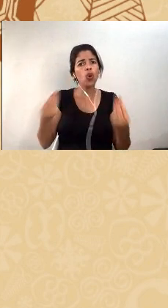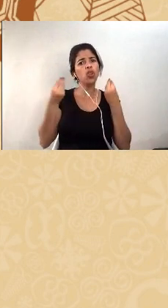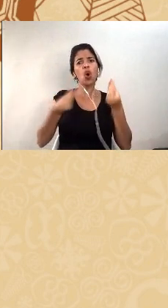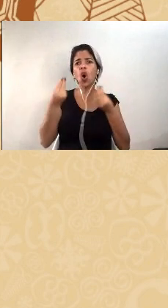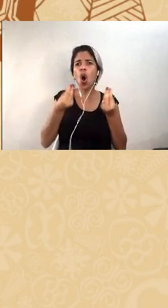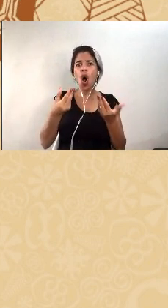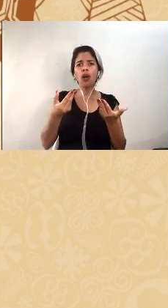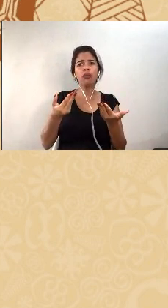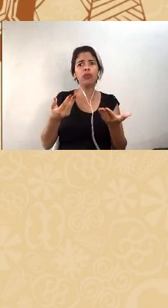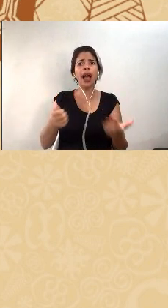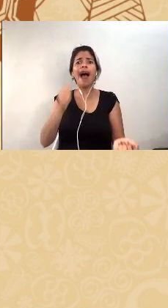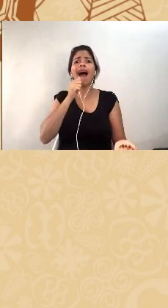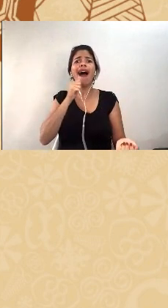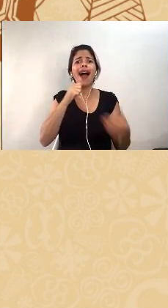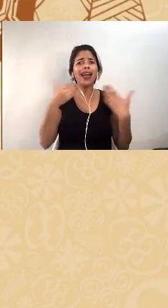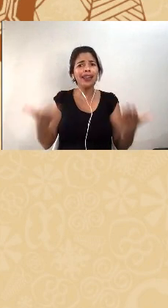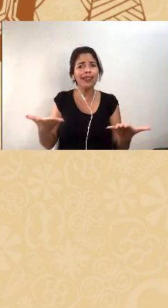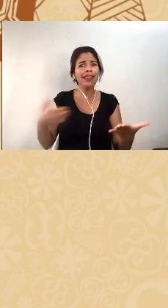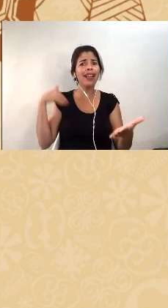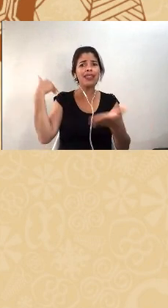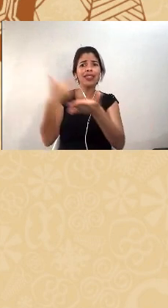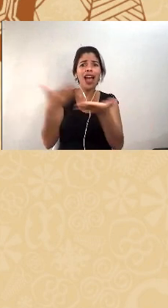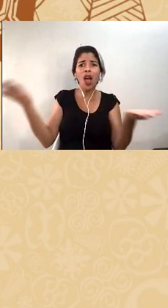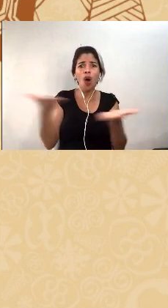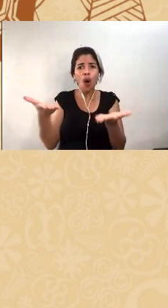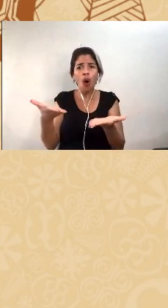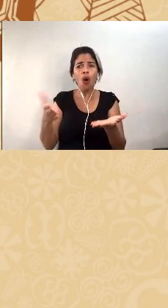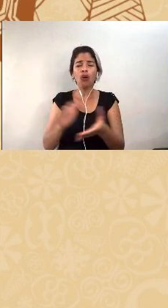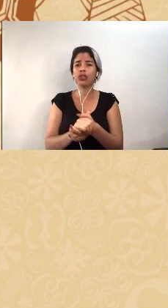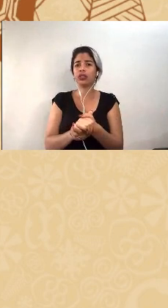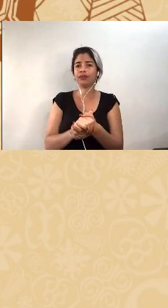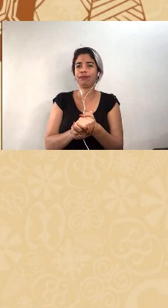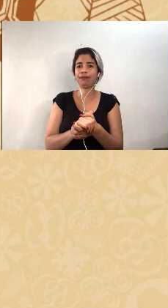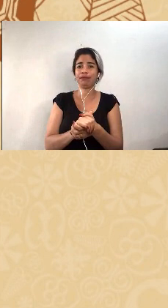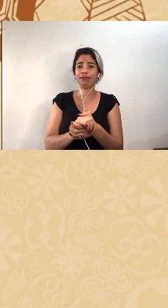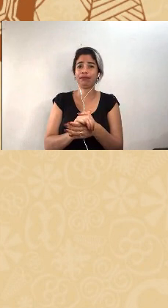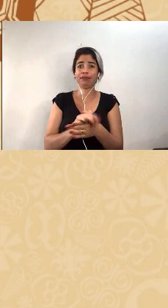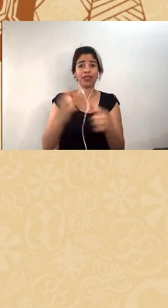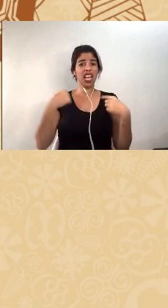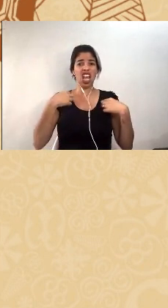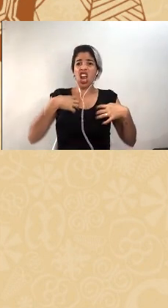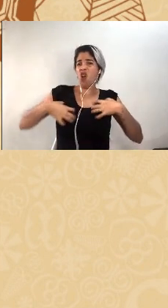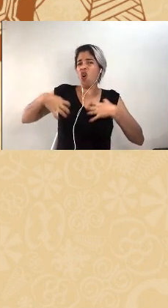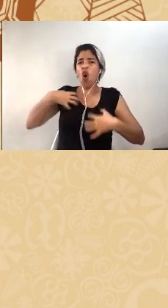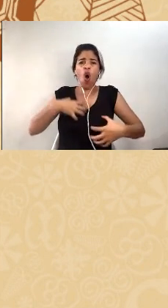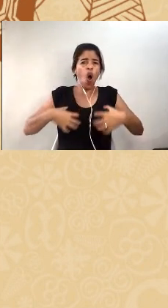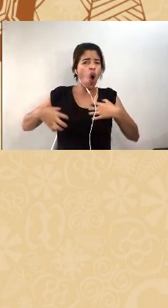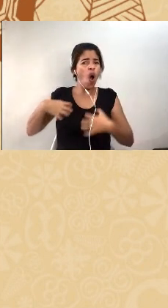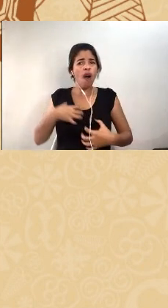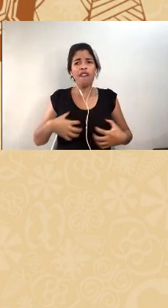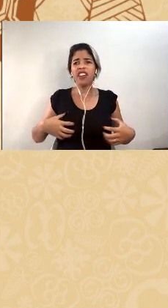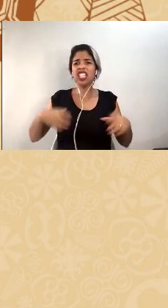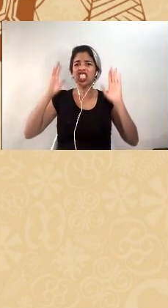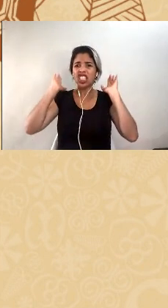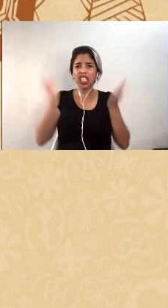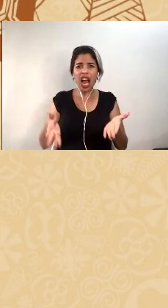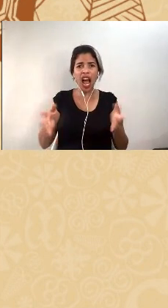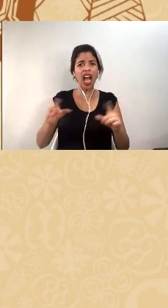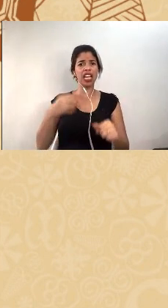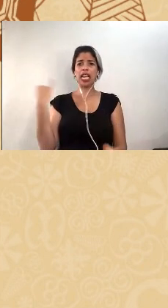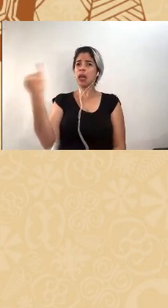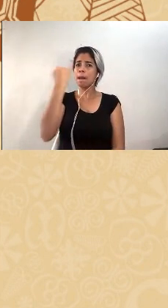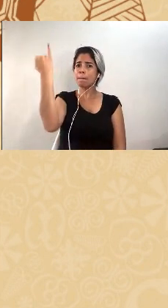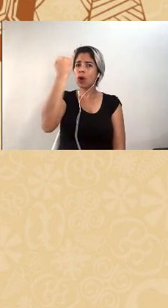Não é possível, isso é inadmissível. Mas, Rob, eu estou aqui me revoltando com um fato. Isso não é